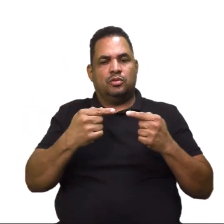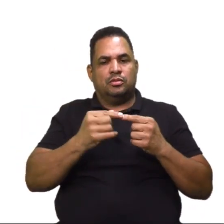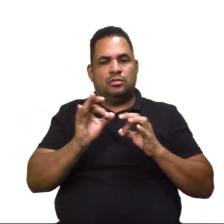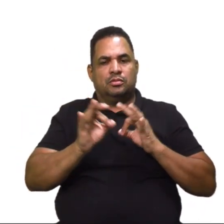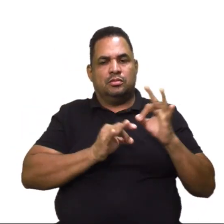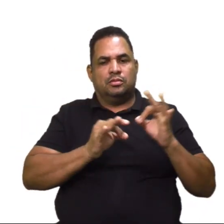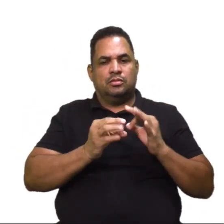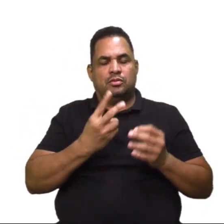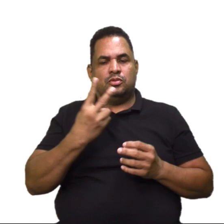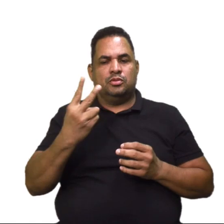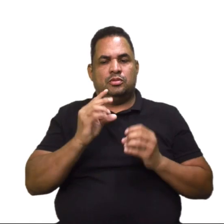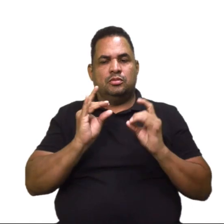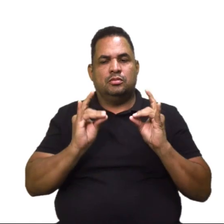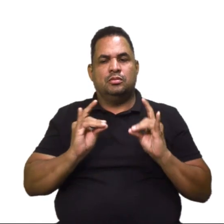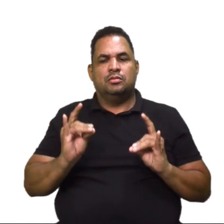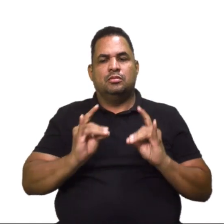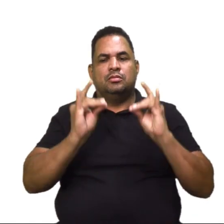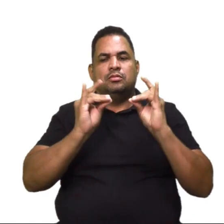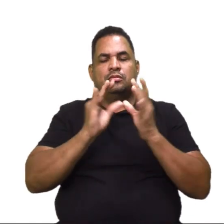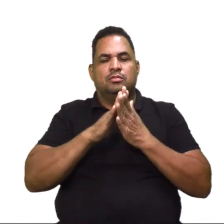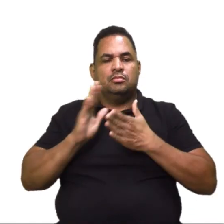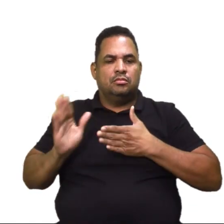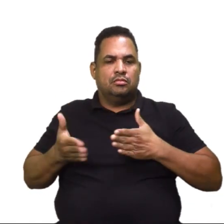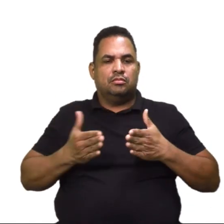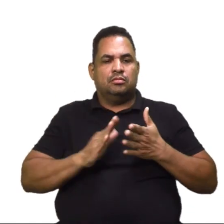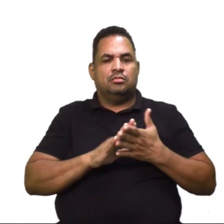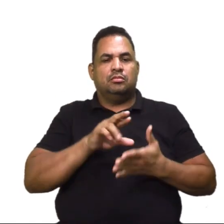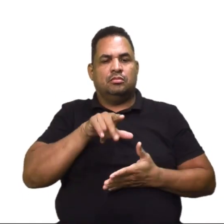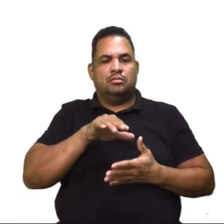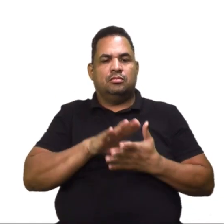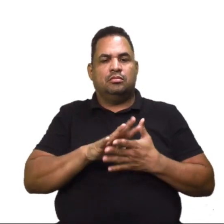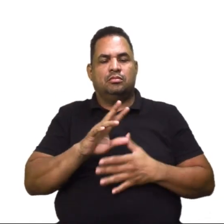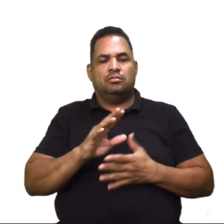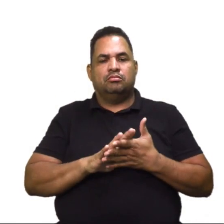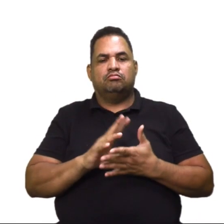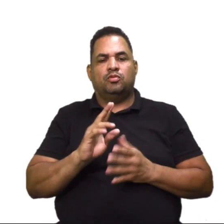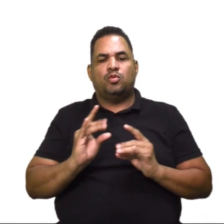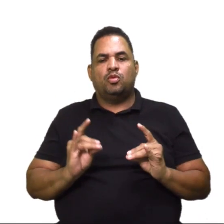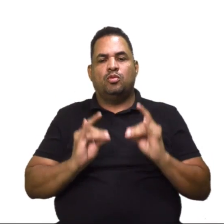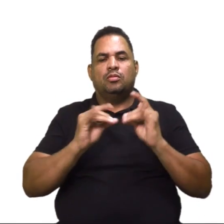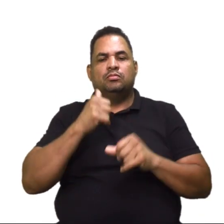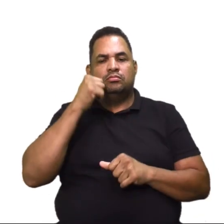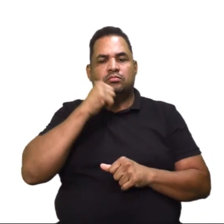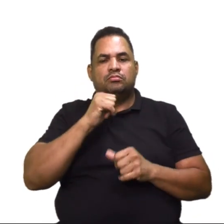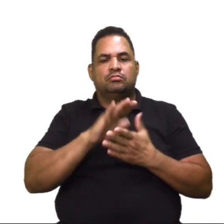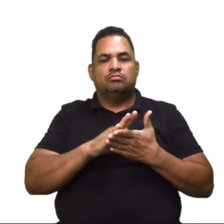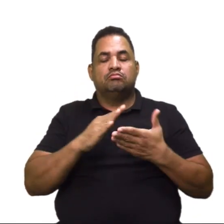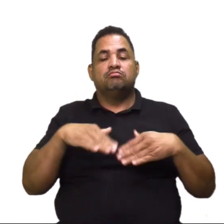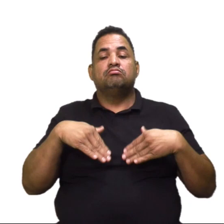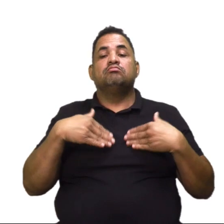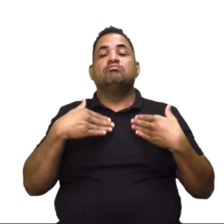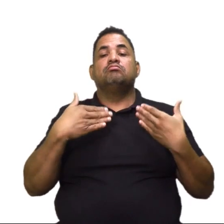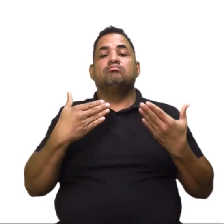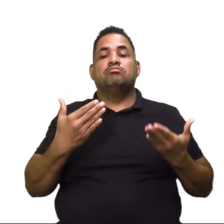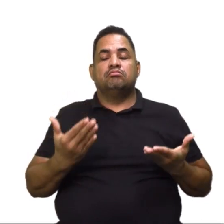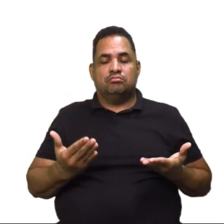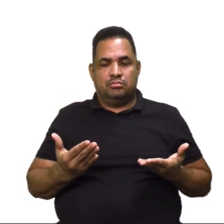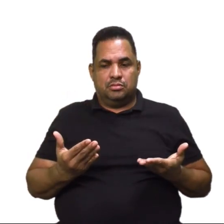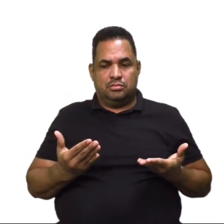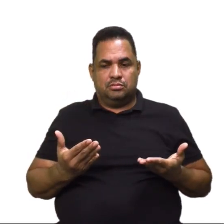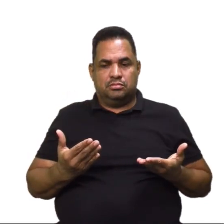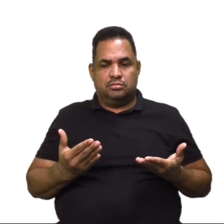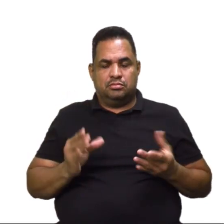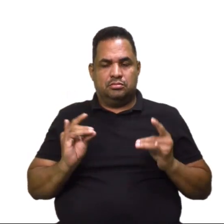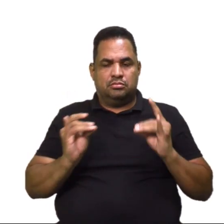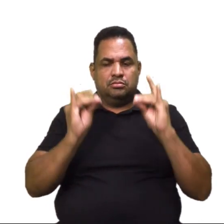formada por 2 hormônios sintéticos semelhantes aos hormônios femininos que nós produzimos naturalmente. Quais são esses hormônios? Você